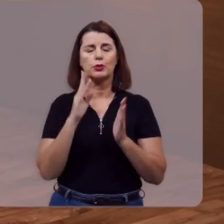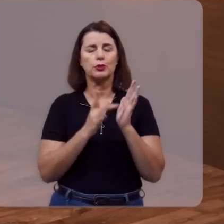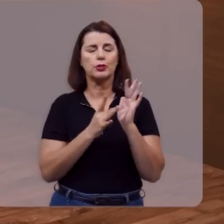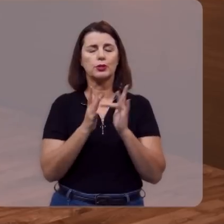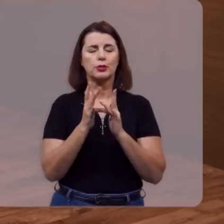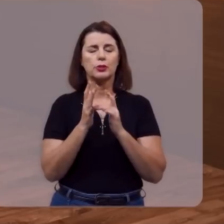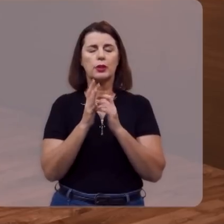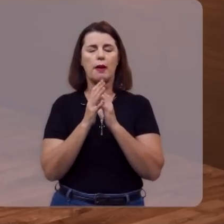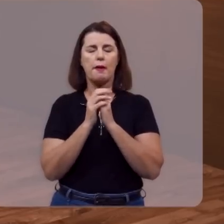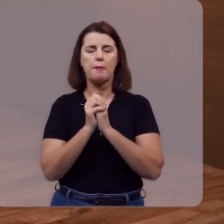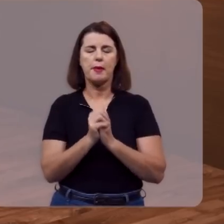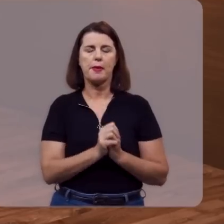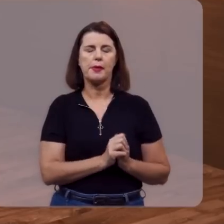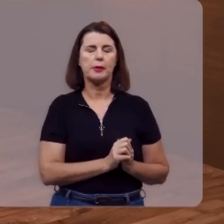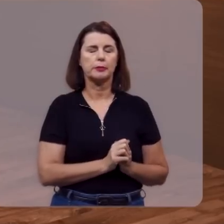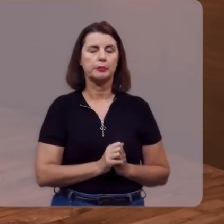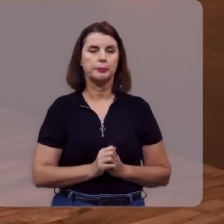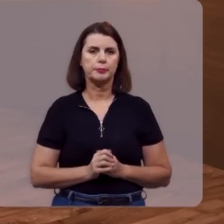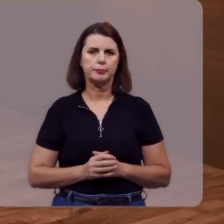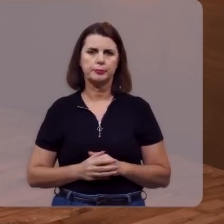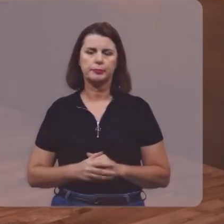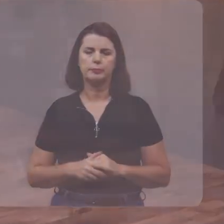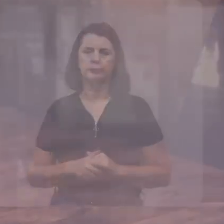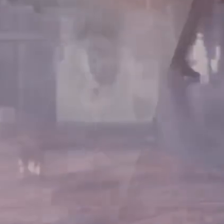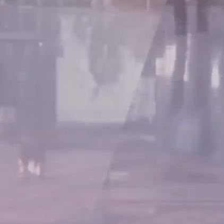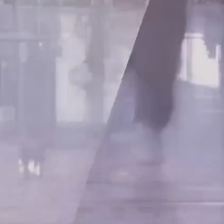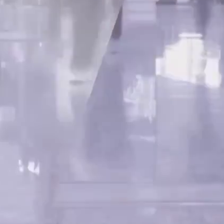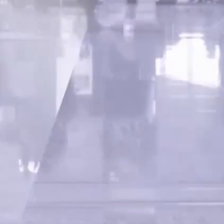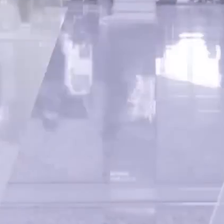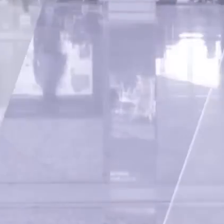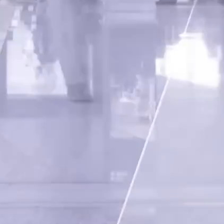em nome de Jesus. Amém.